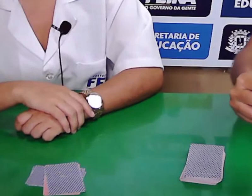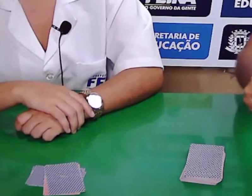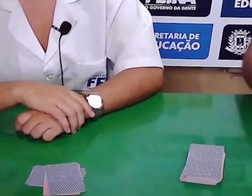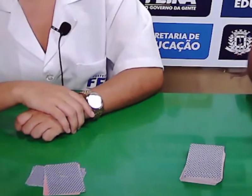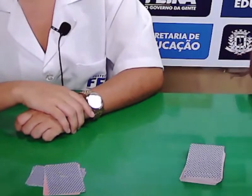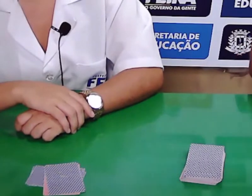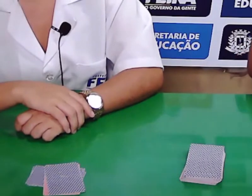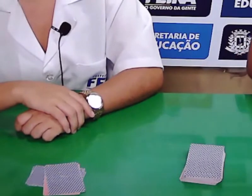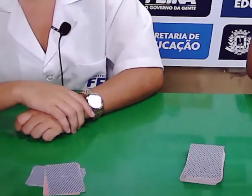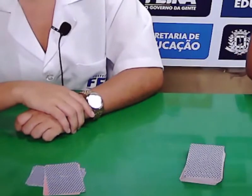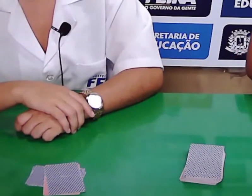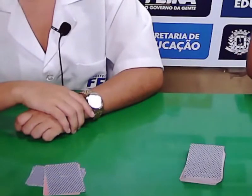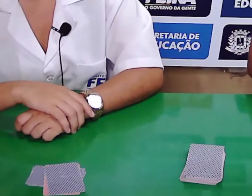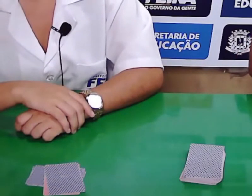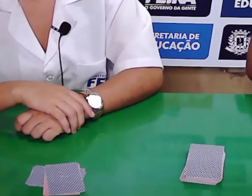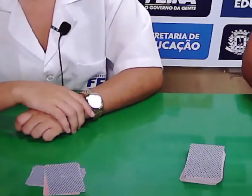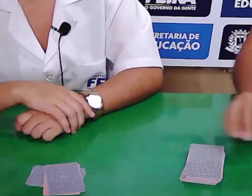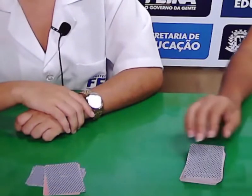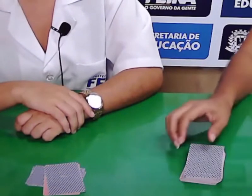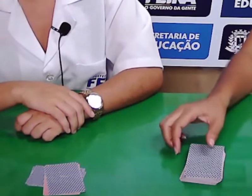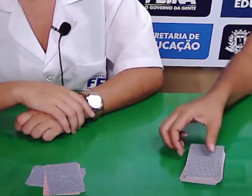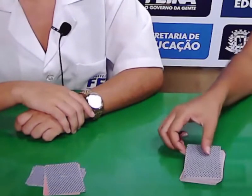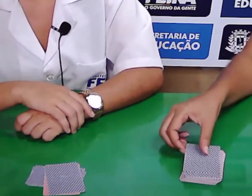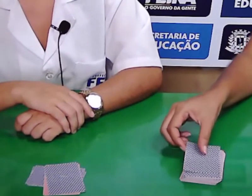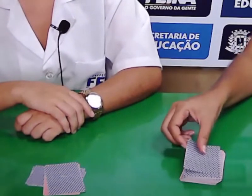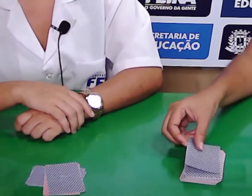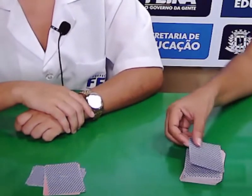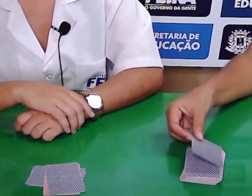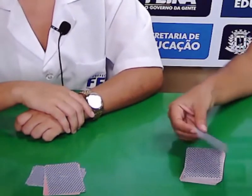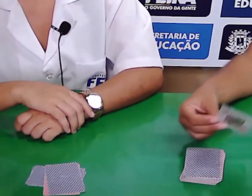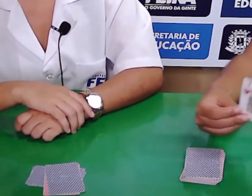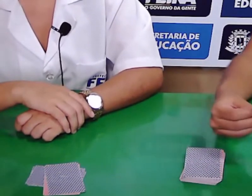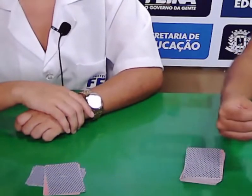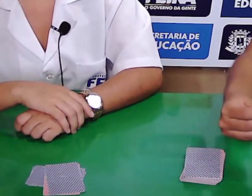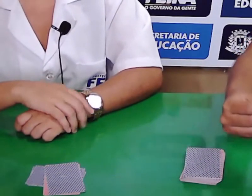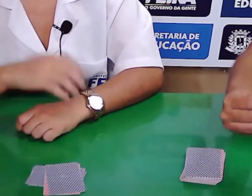A rainha, né? Que vale 12.